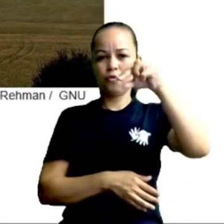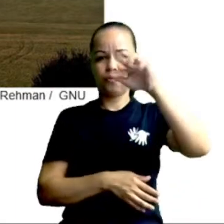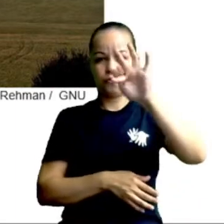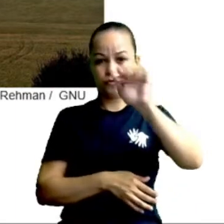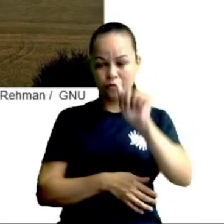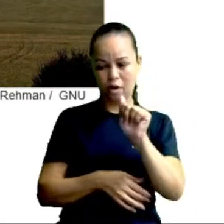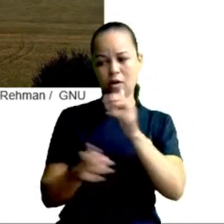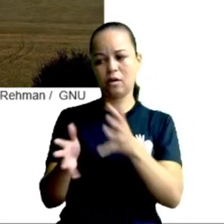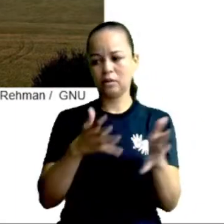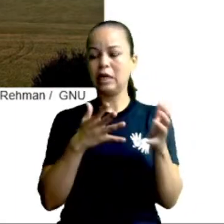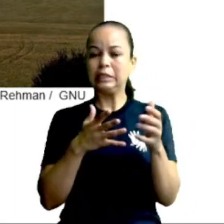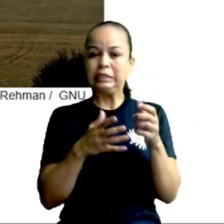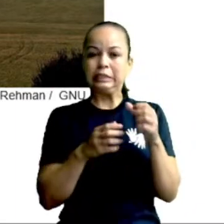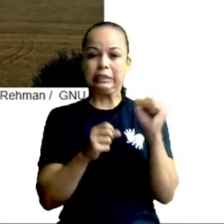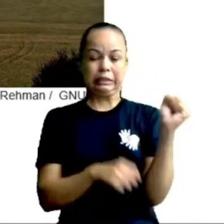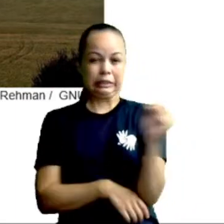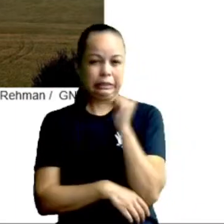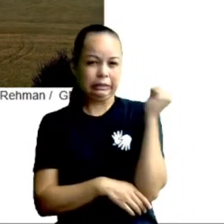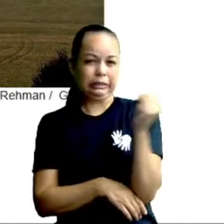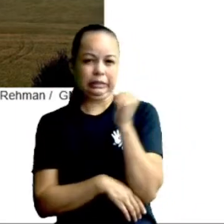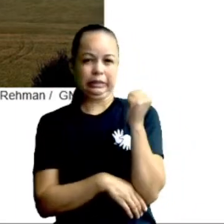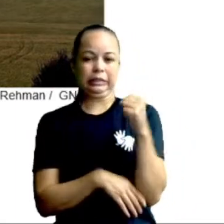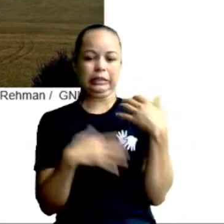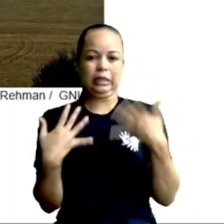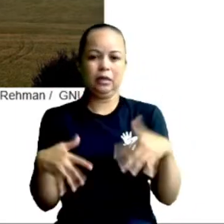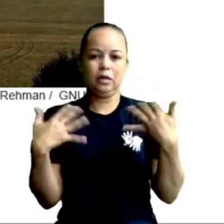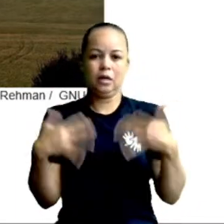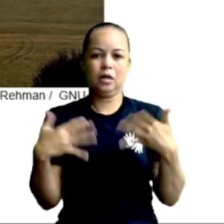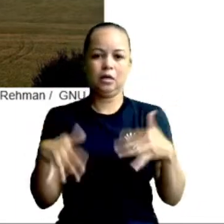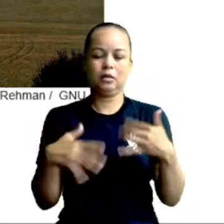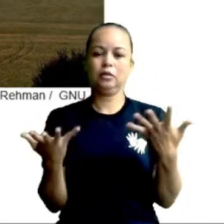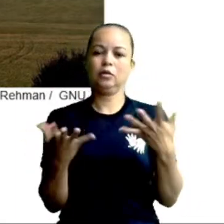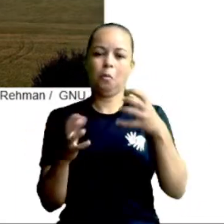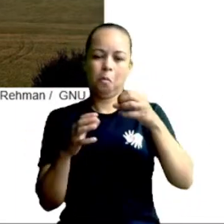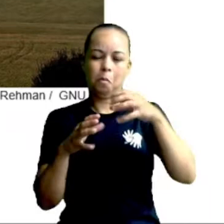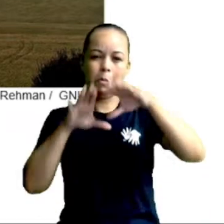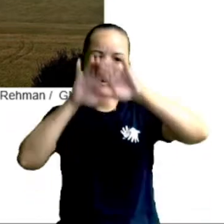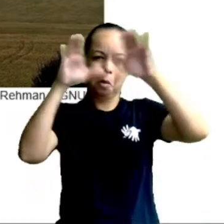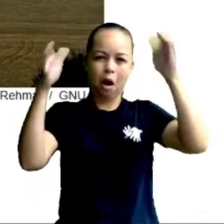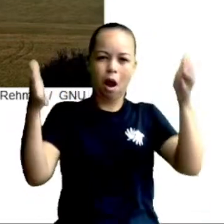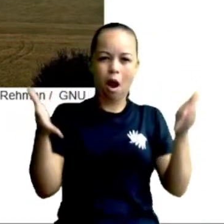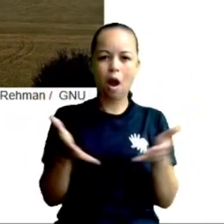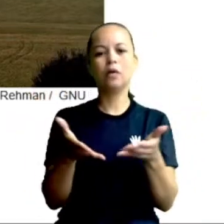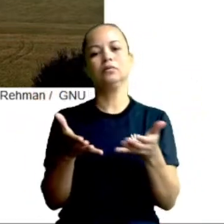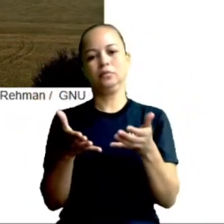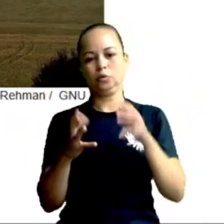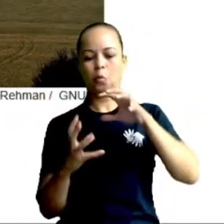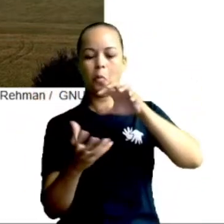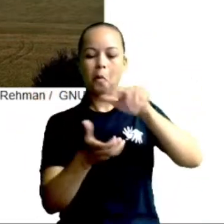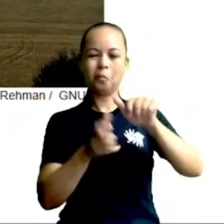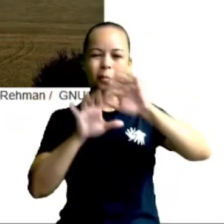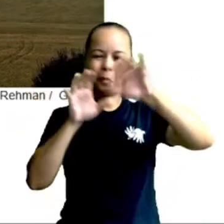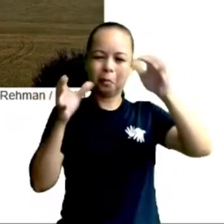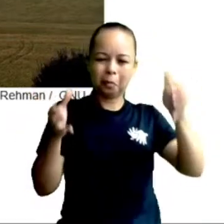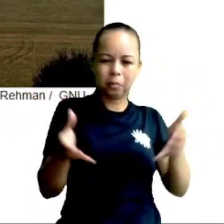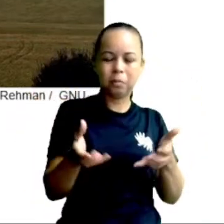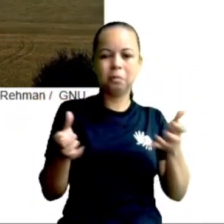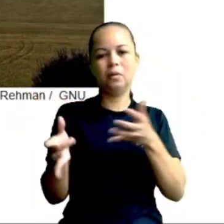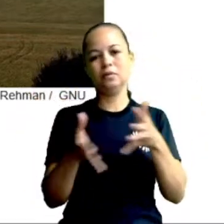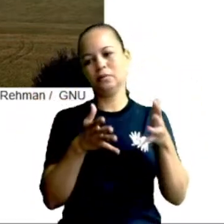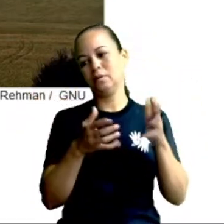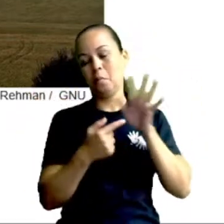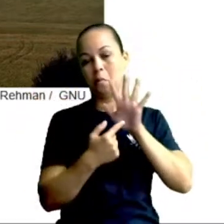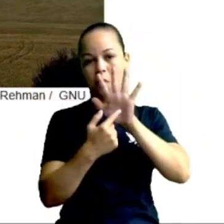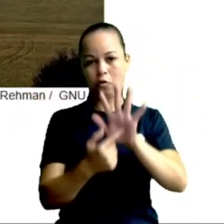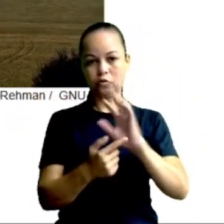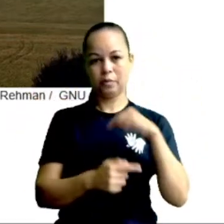mesmo, né, dessa poluição atmosférica. Então, essas duas imagens, gente, já conseguem demonstrar pra gente